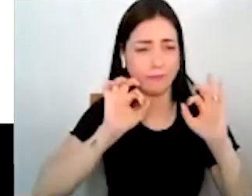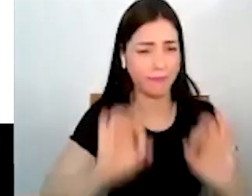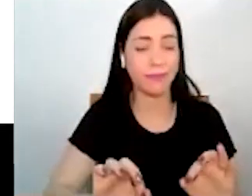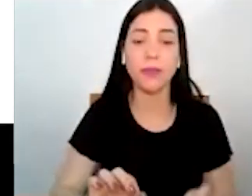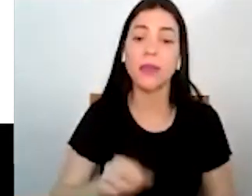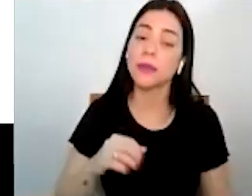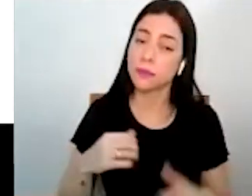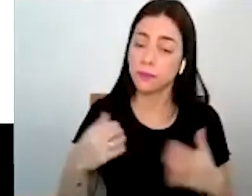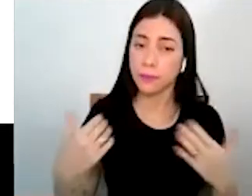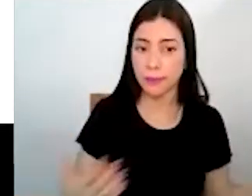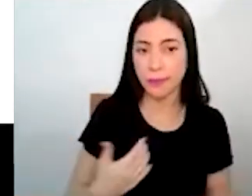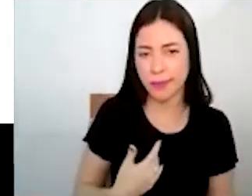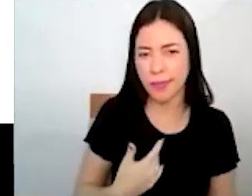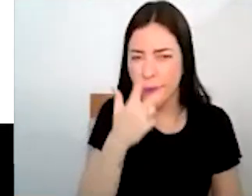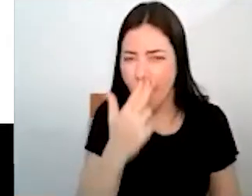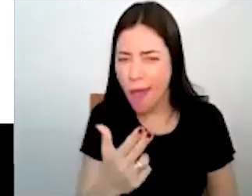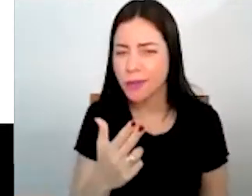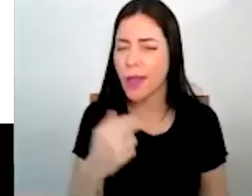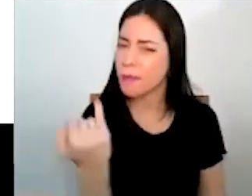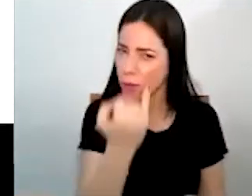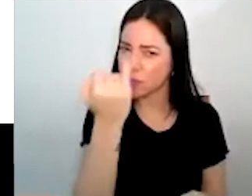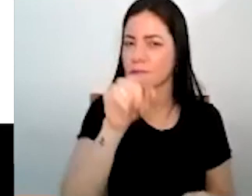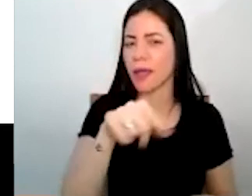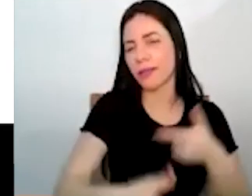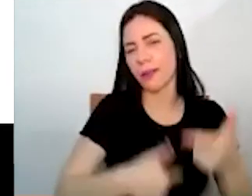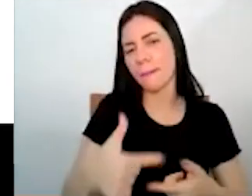acho que acho que tem uma coisa muito importante nesse trabalho, que